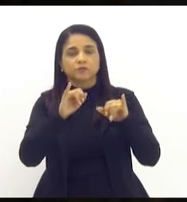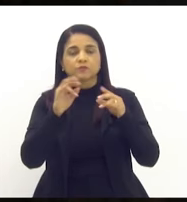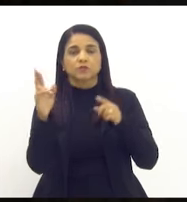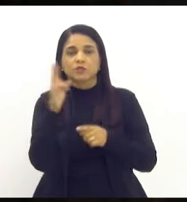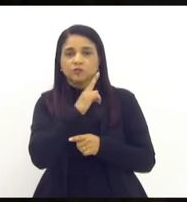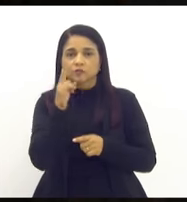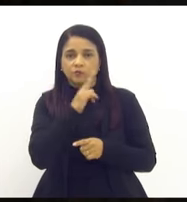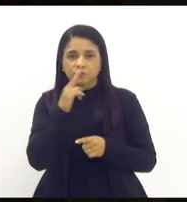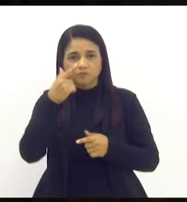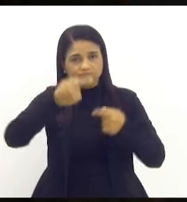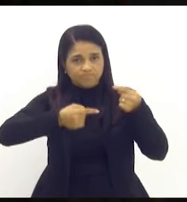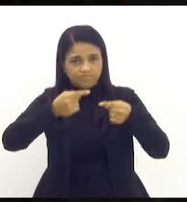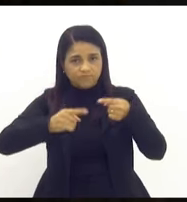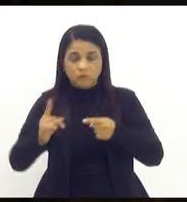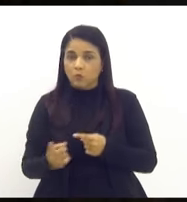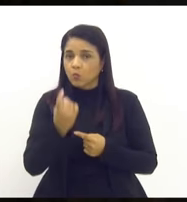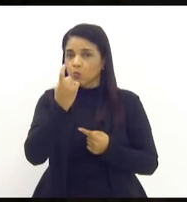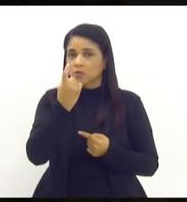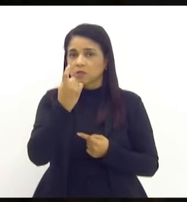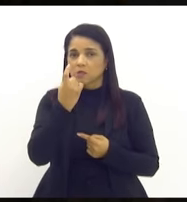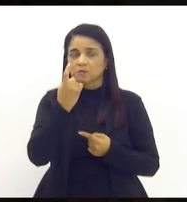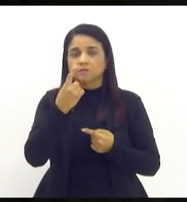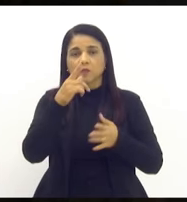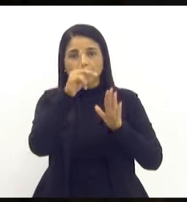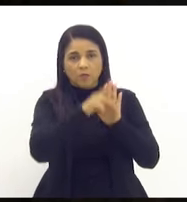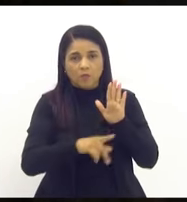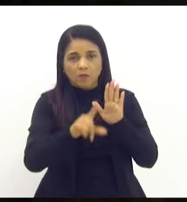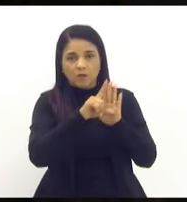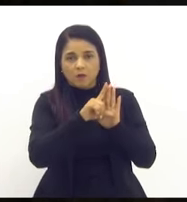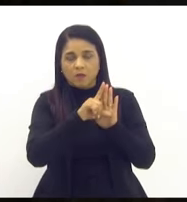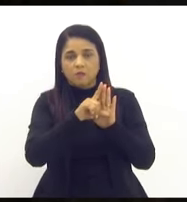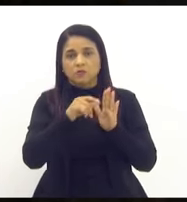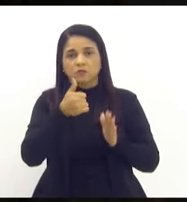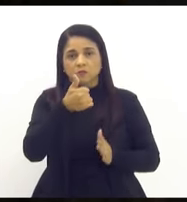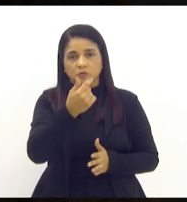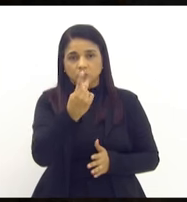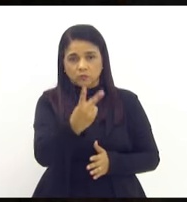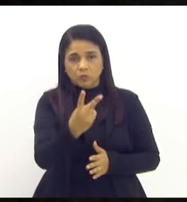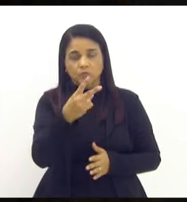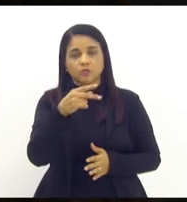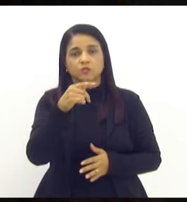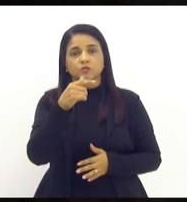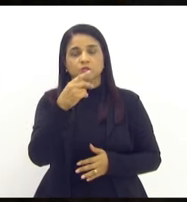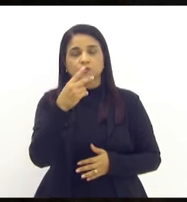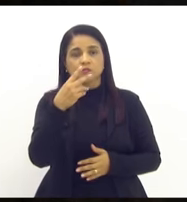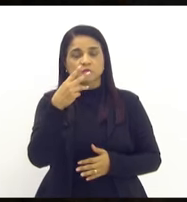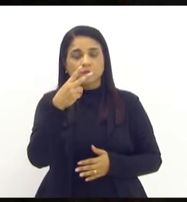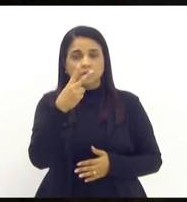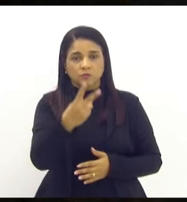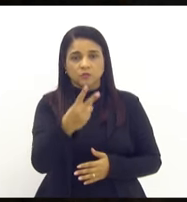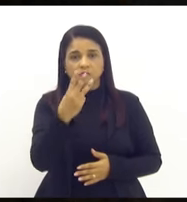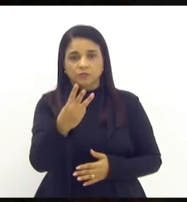regime de urgência em discussão única projeto de lei número 2387